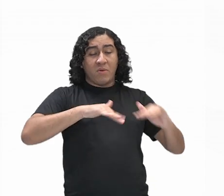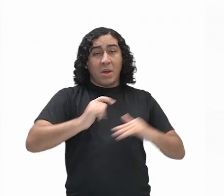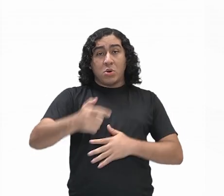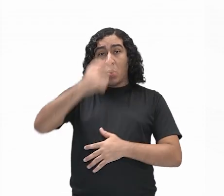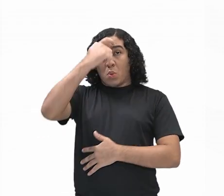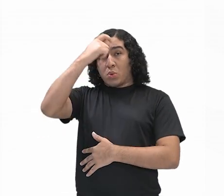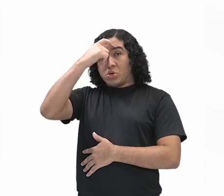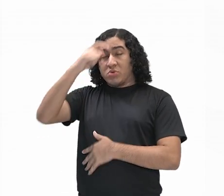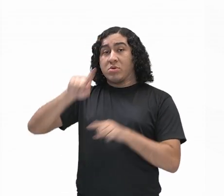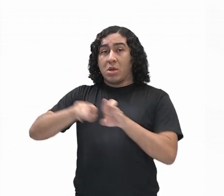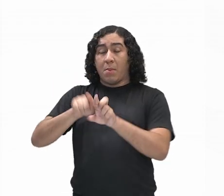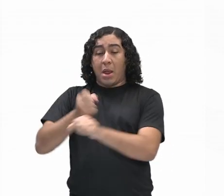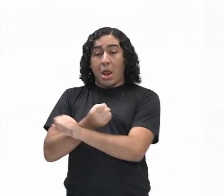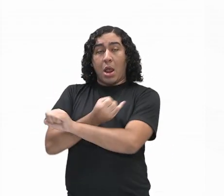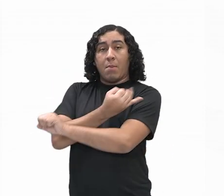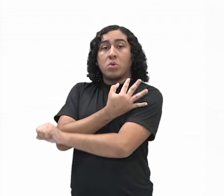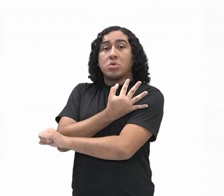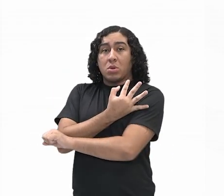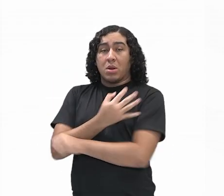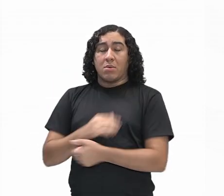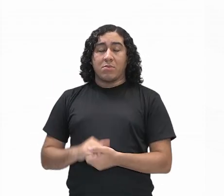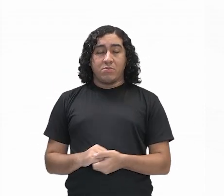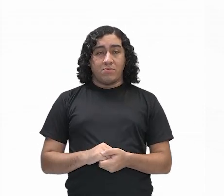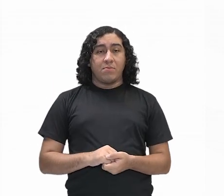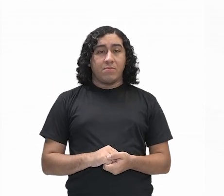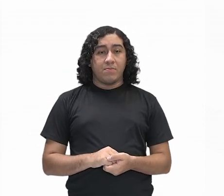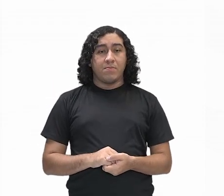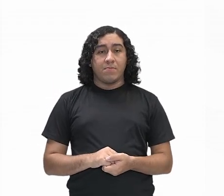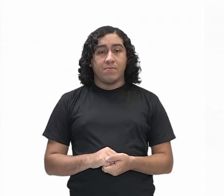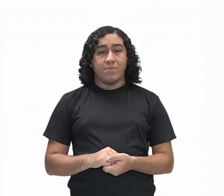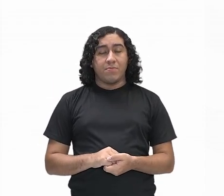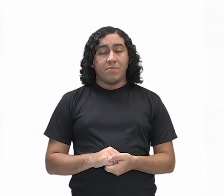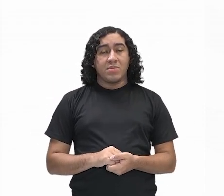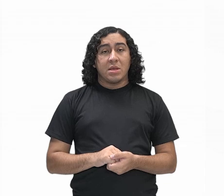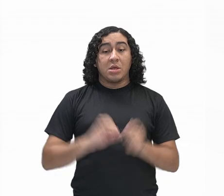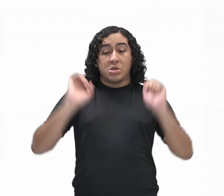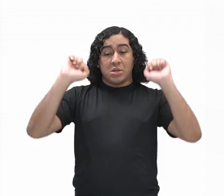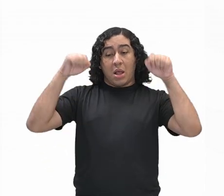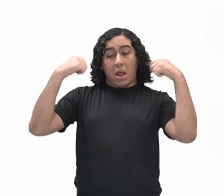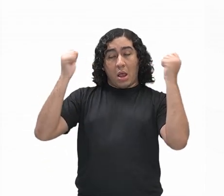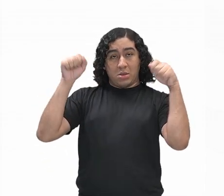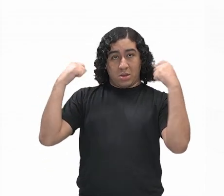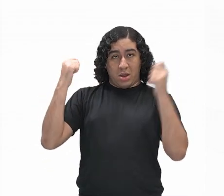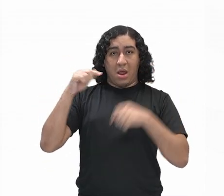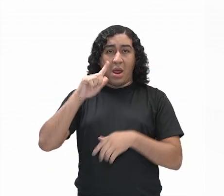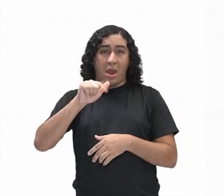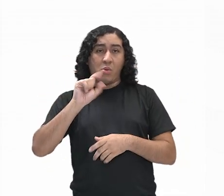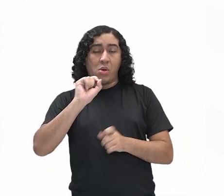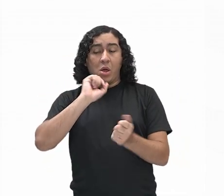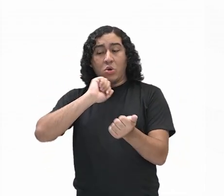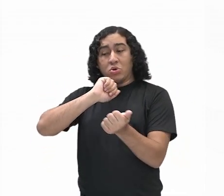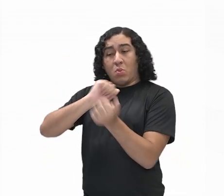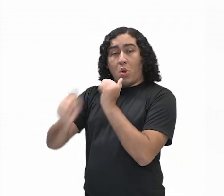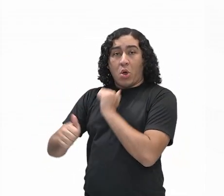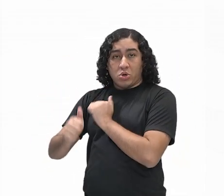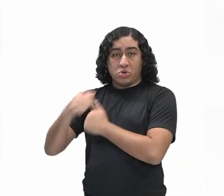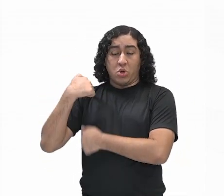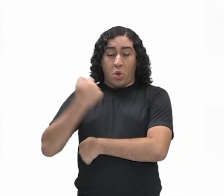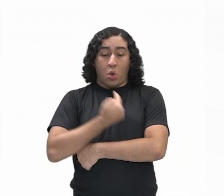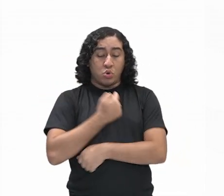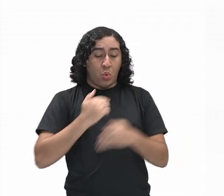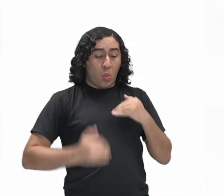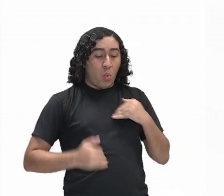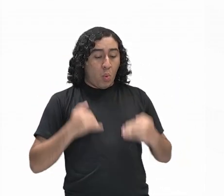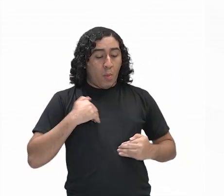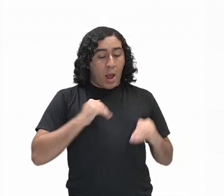cognitivo e emocional. Tá? Então, a ginástica, a gente viu, ela é um dos esportes que desenvolve o nosso corpo